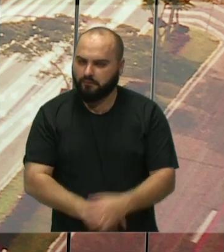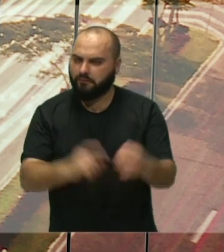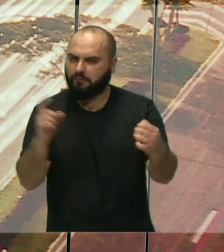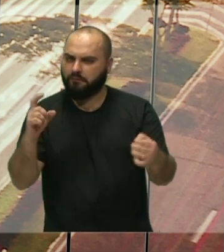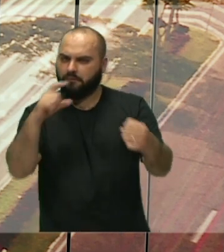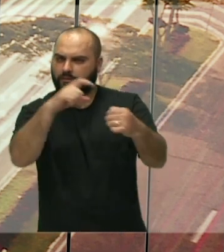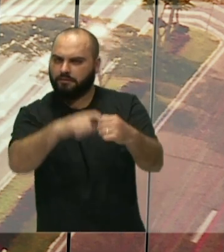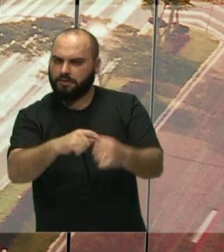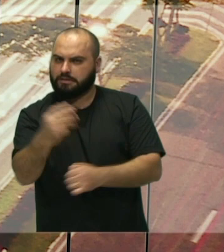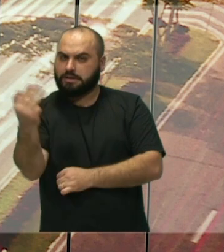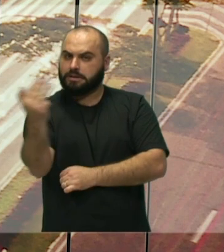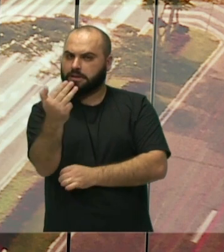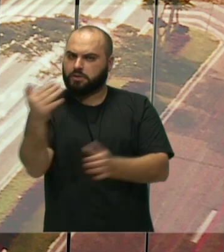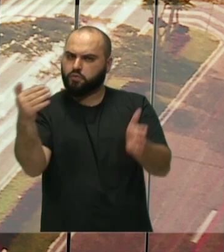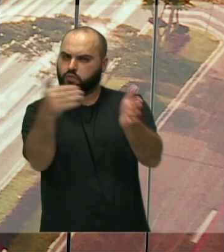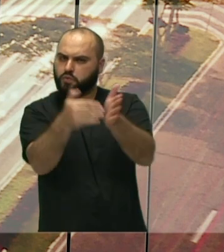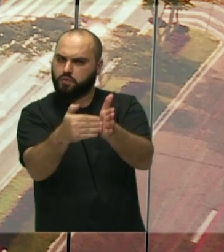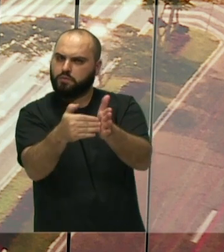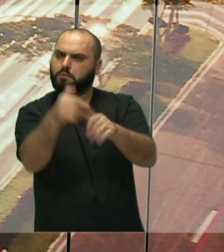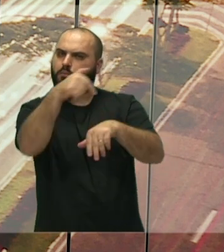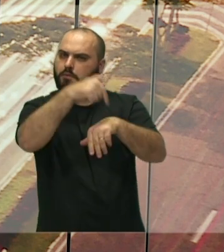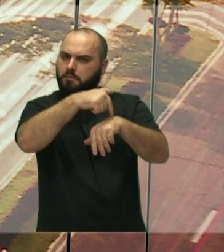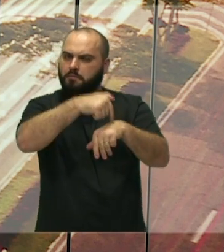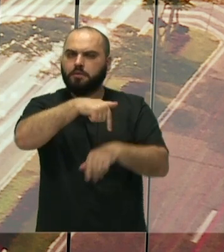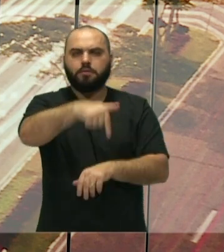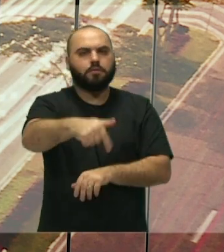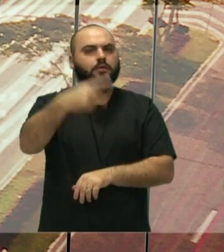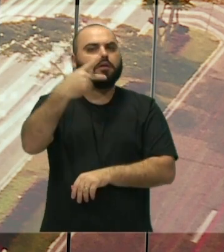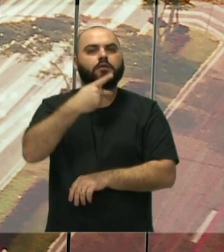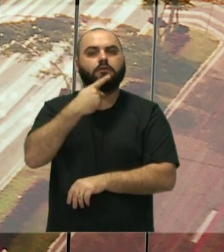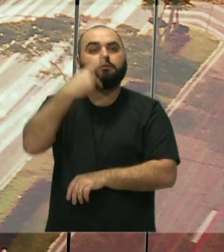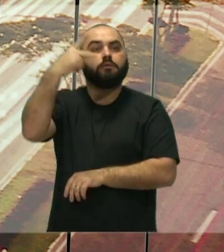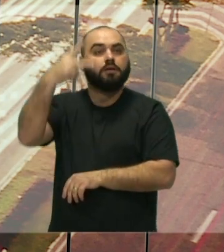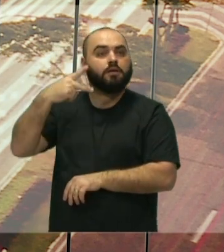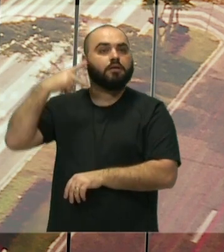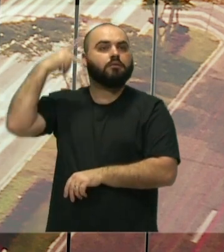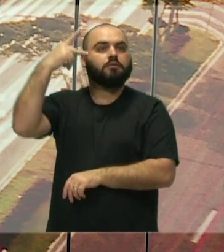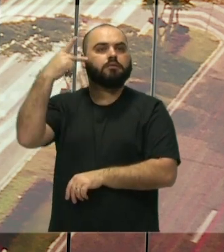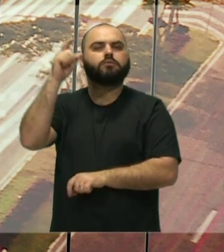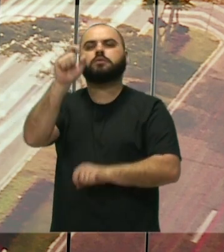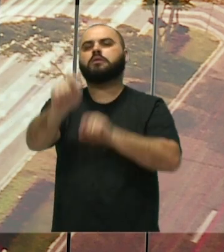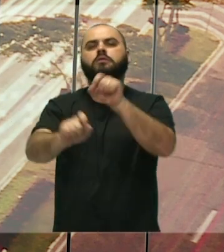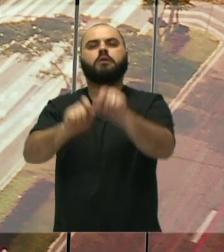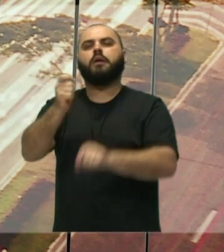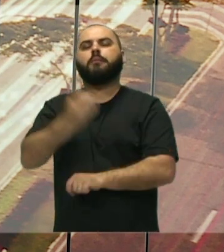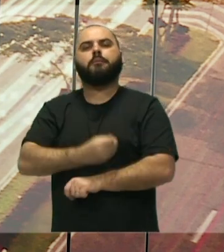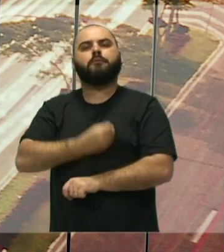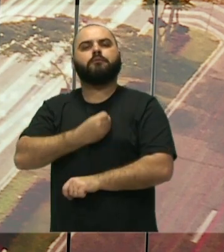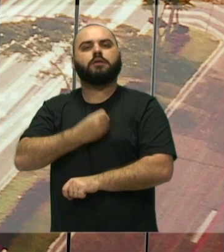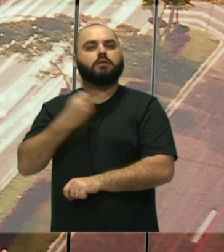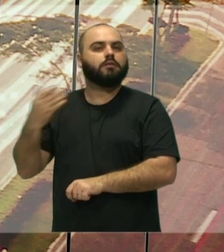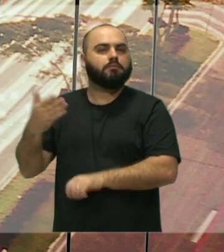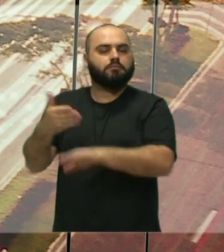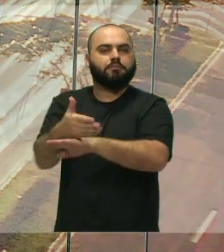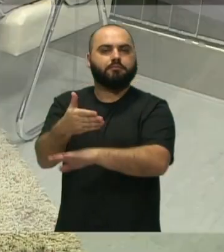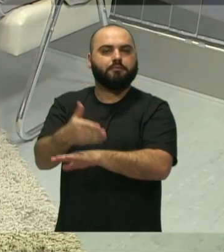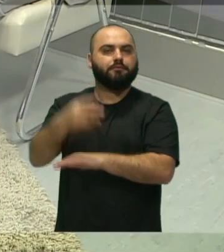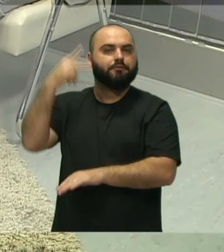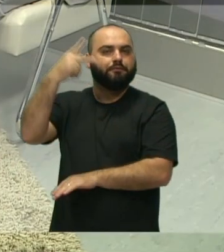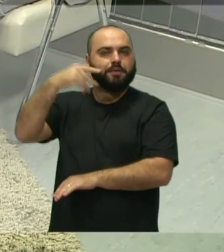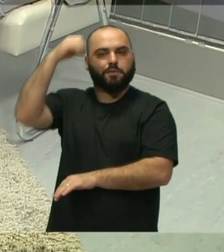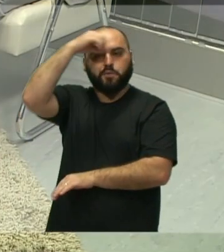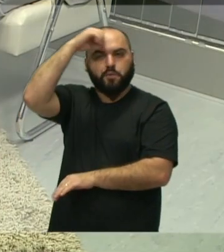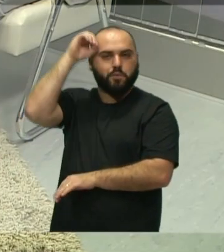Voltamos com o terceiro e último bloco do Fala Vereador. Hoje participa conosco o vereador Osmar Teixeira, do Solidariedade. Bom,